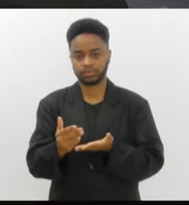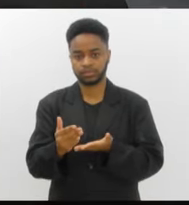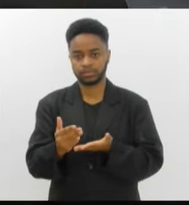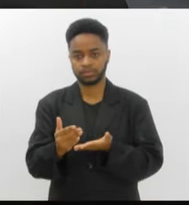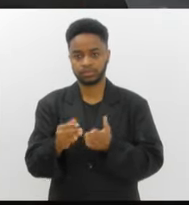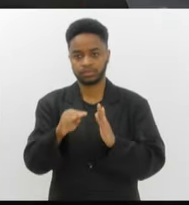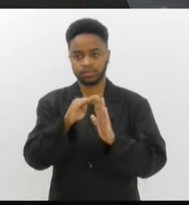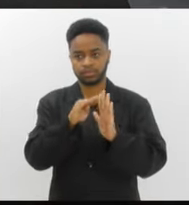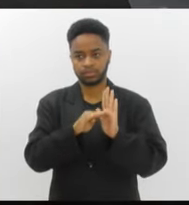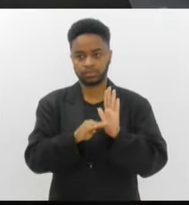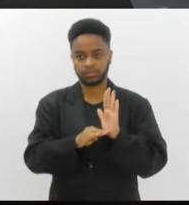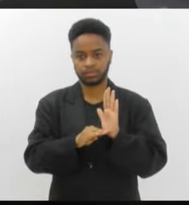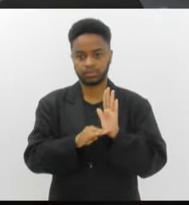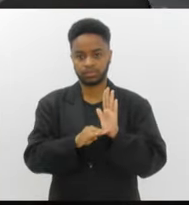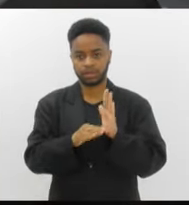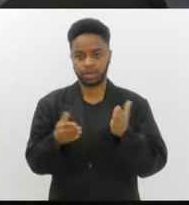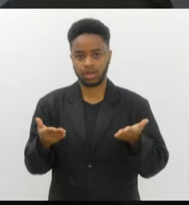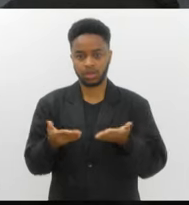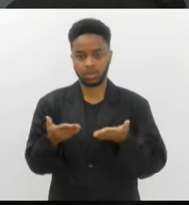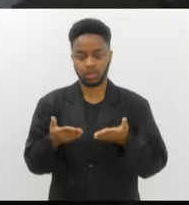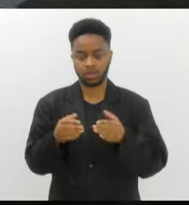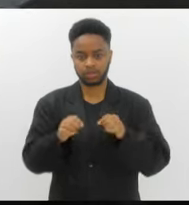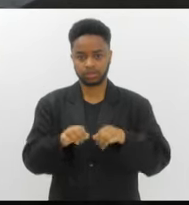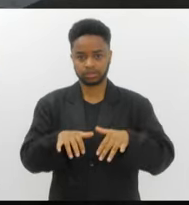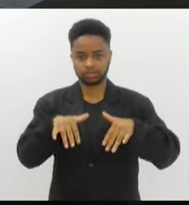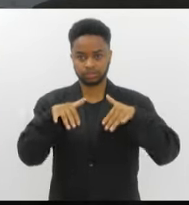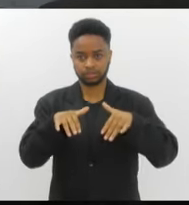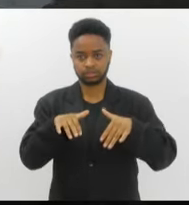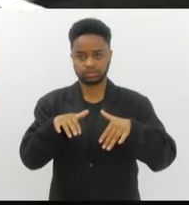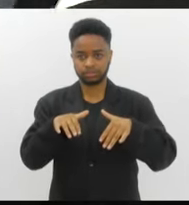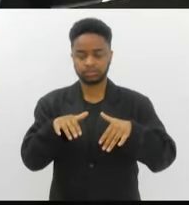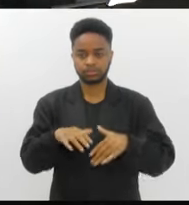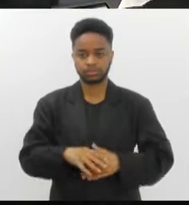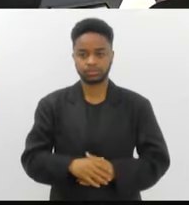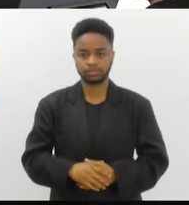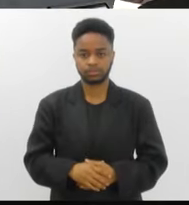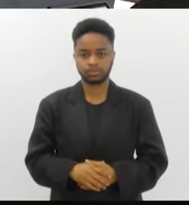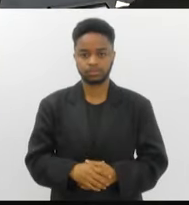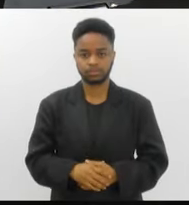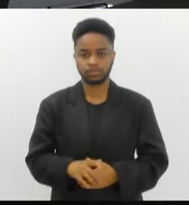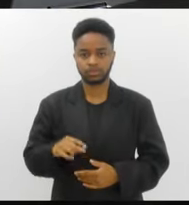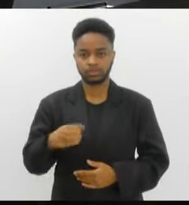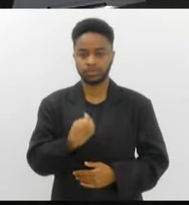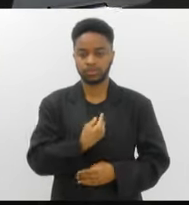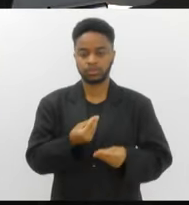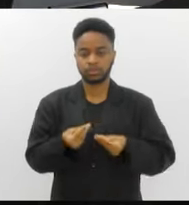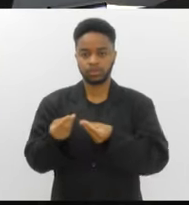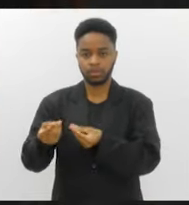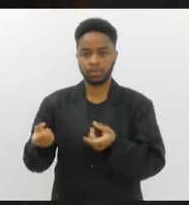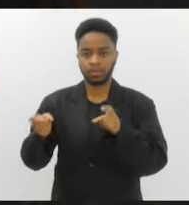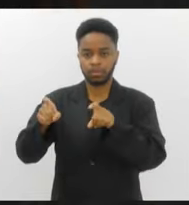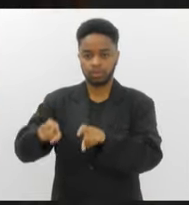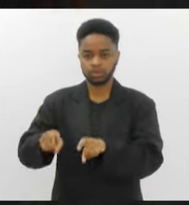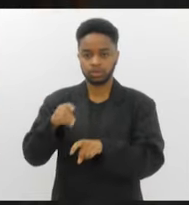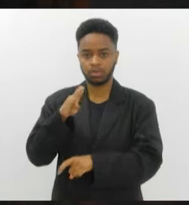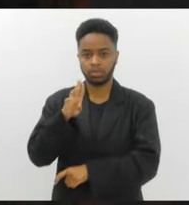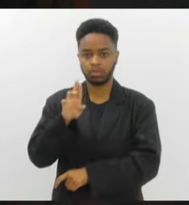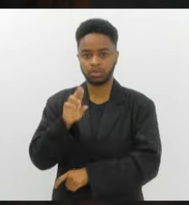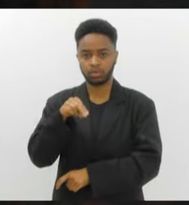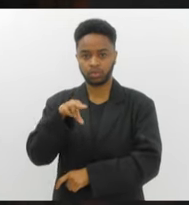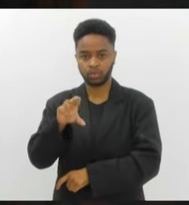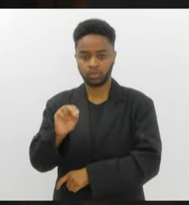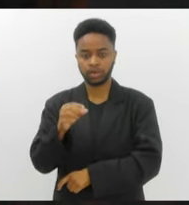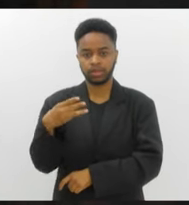nossa pauta da presente sessão, vamos dar posse ao senhor Bruno Alves Boareto,